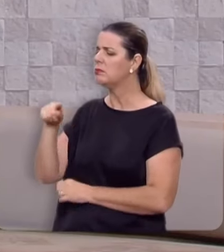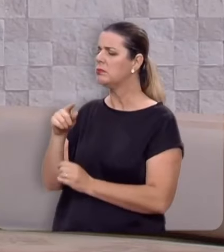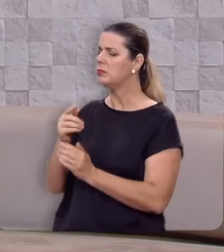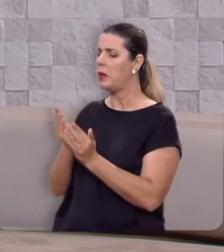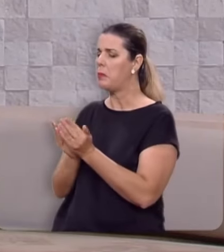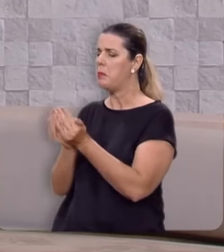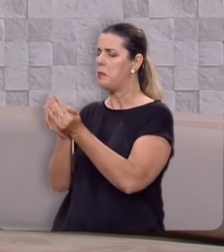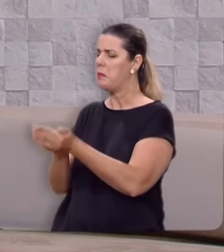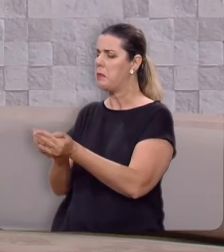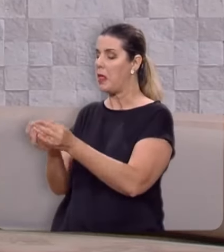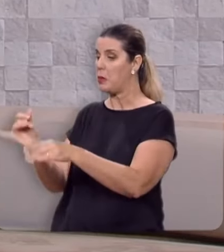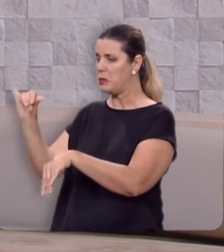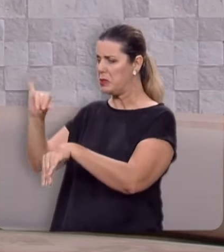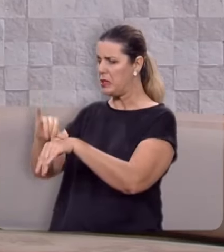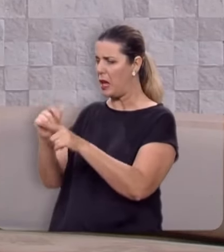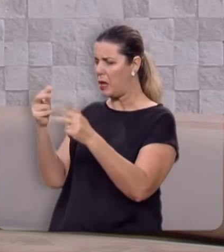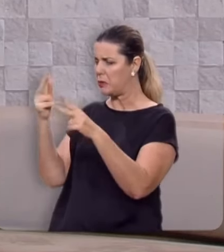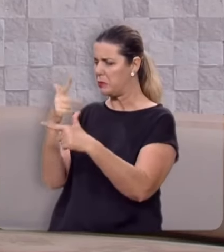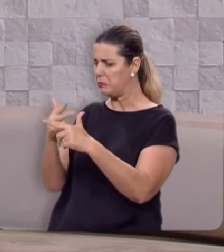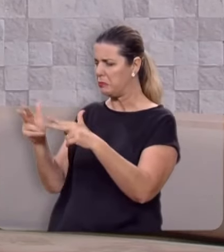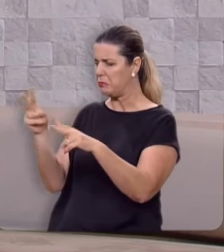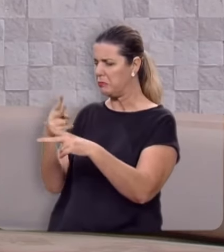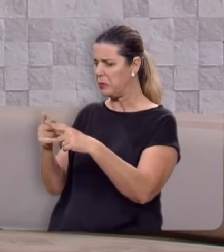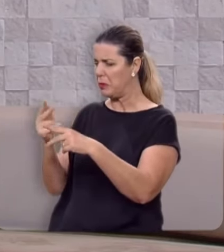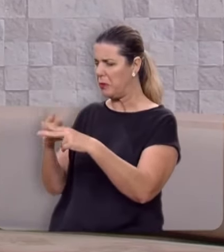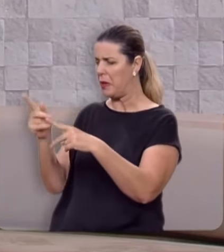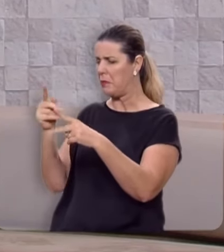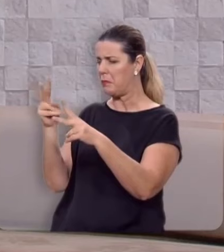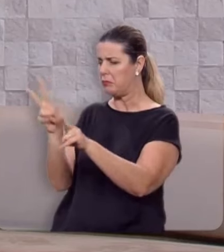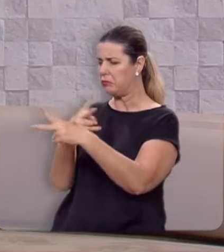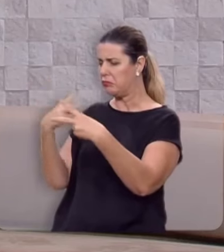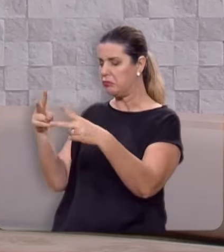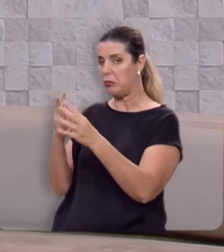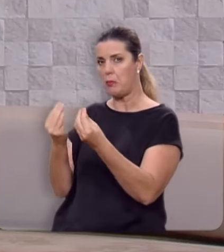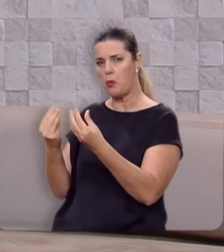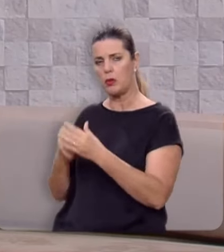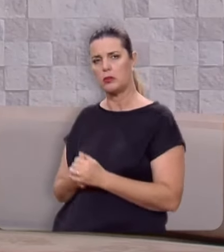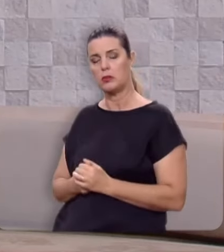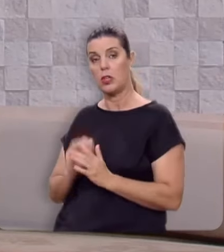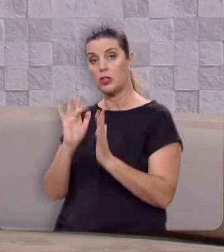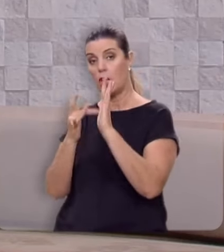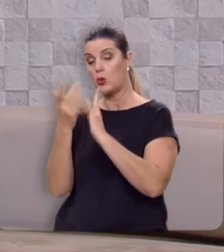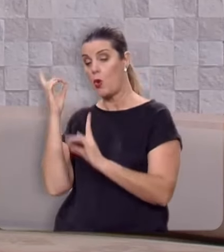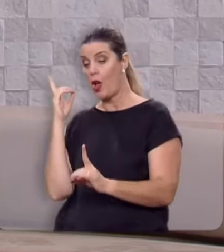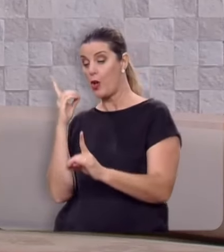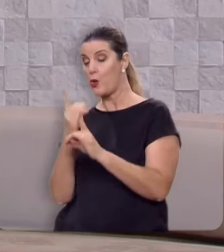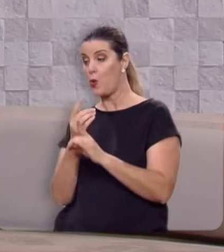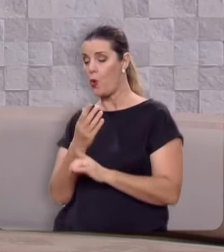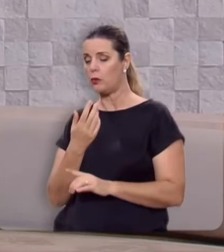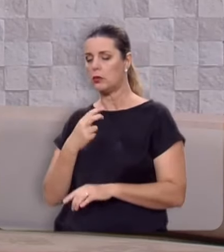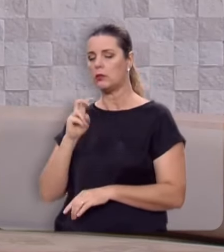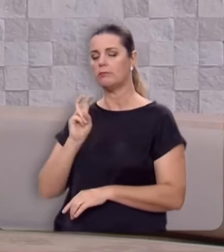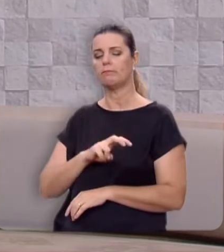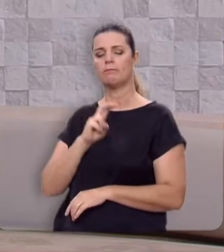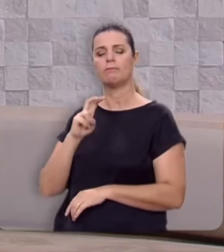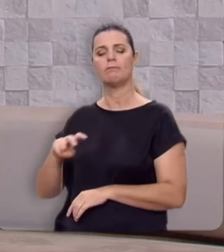da crise, no epicentro da tempestade. Quando Jesus vem ao encontro deles, caminhando sobre o